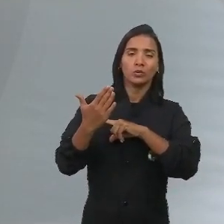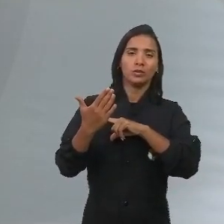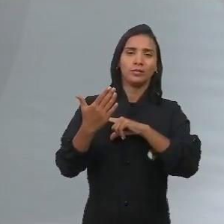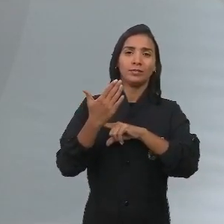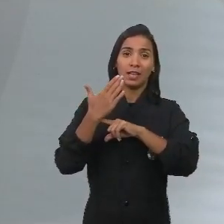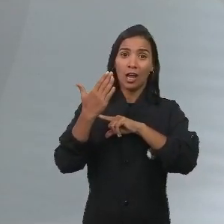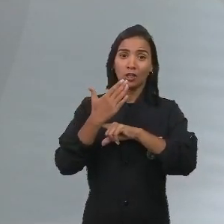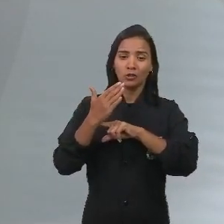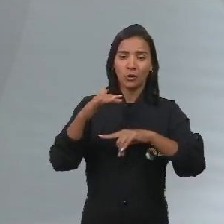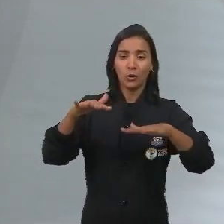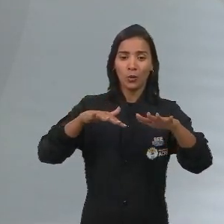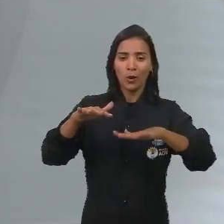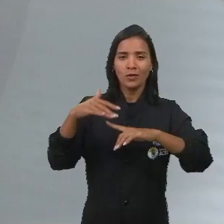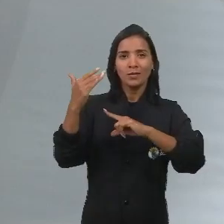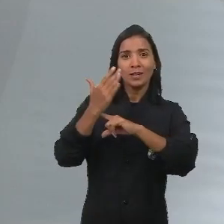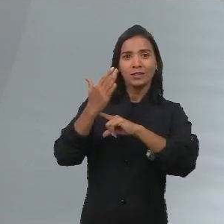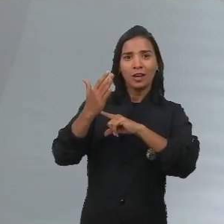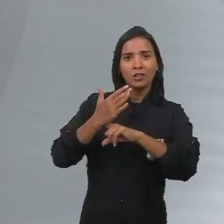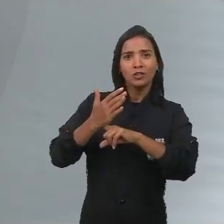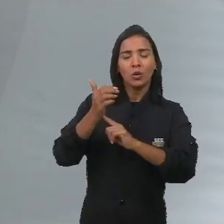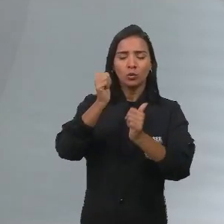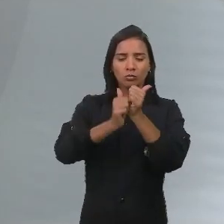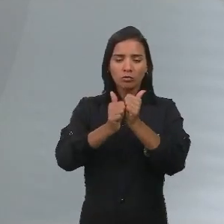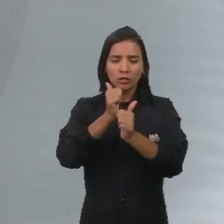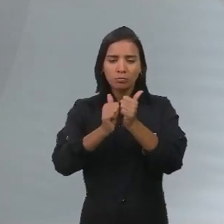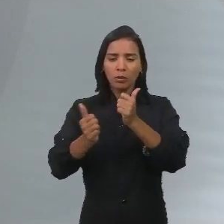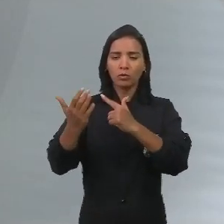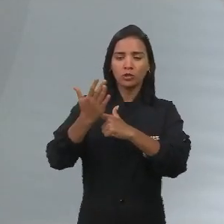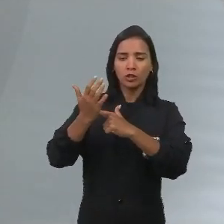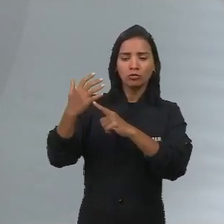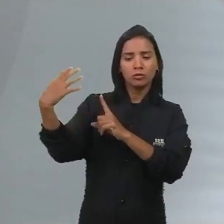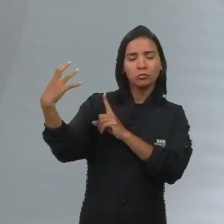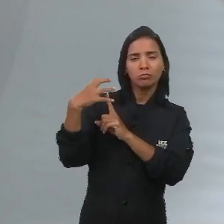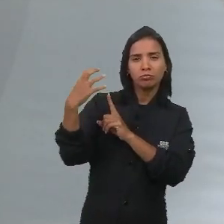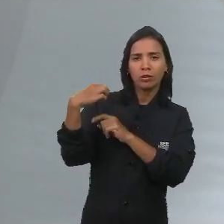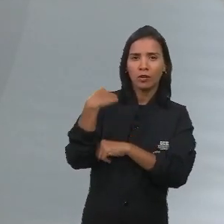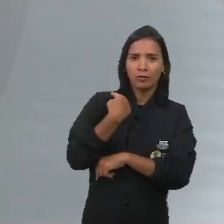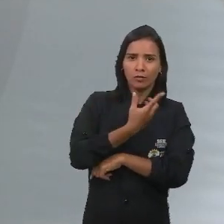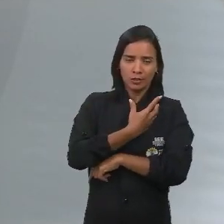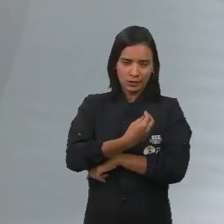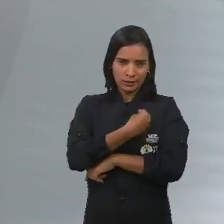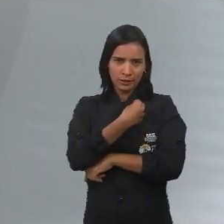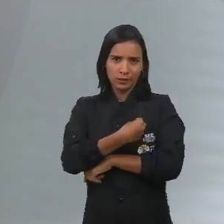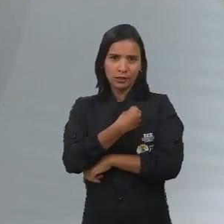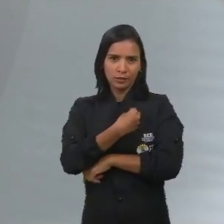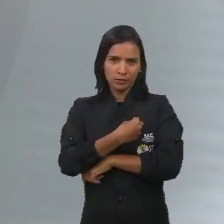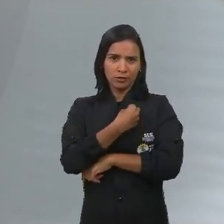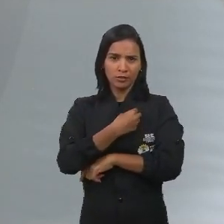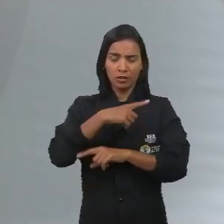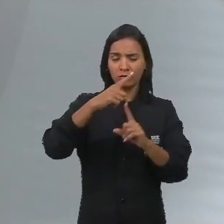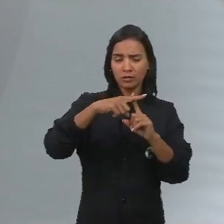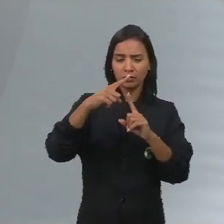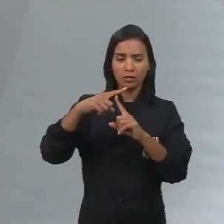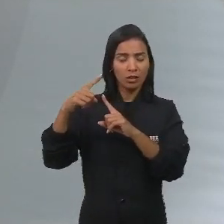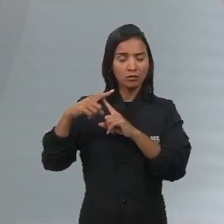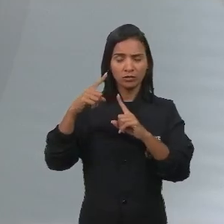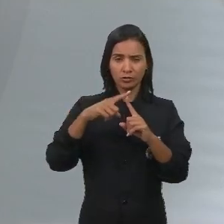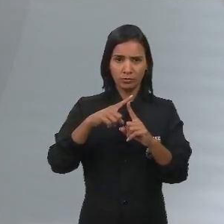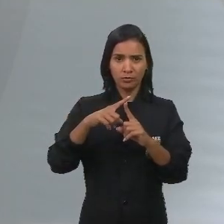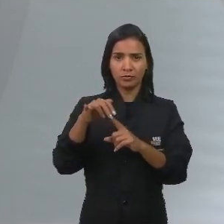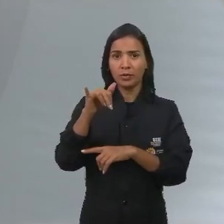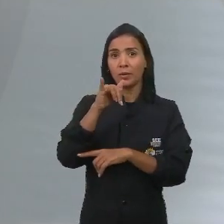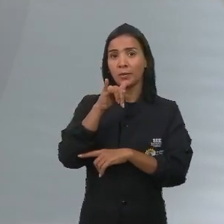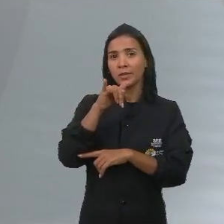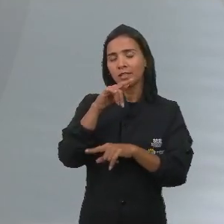de saber saber social e que tem um caráter competitivo mas além do